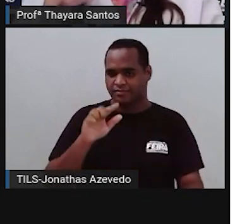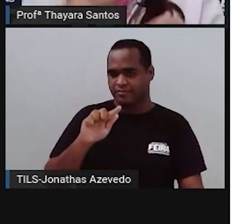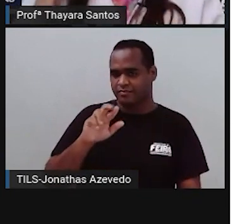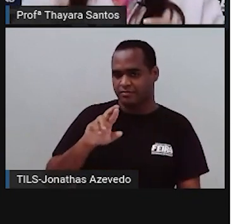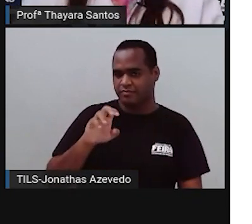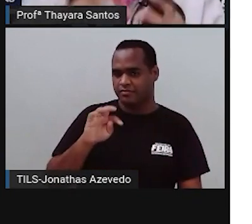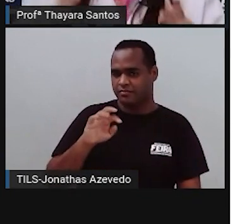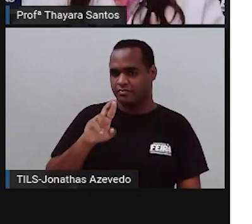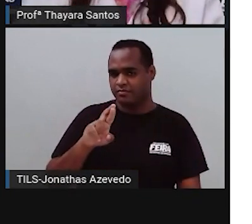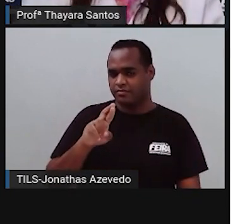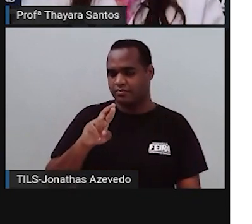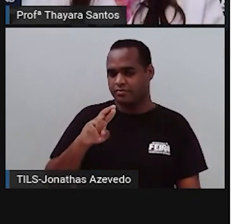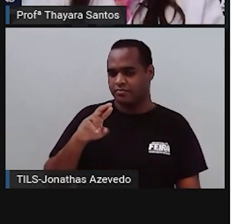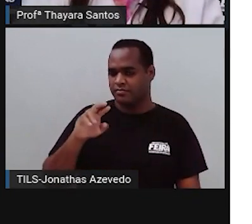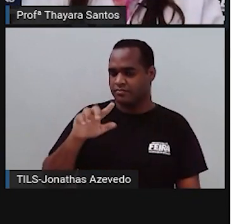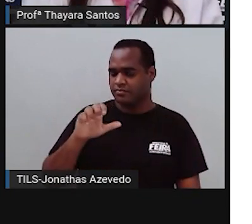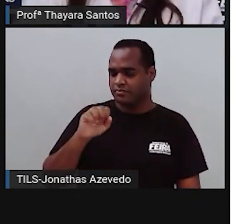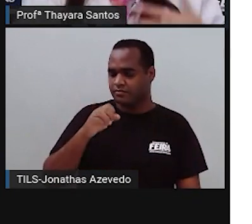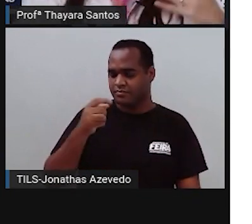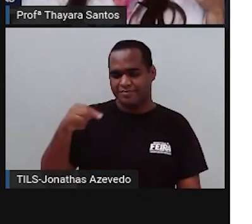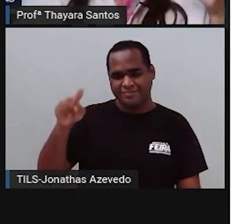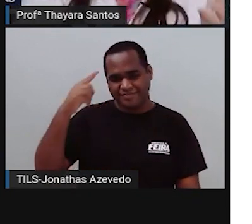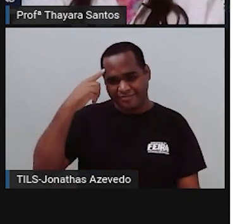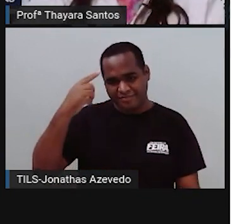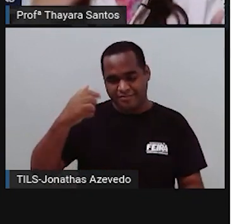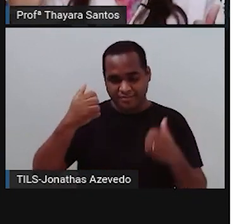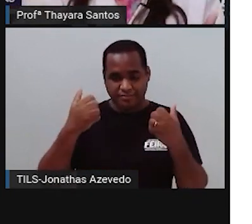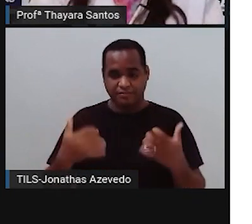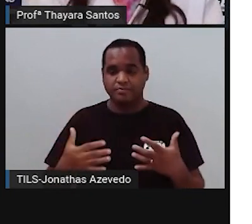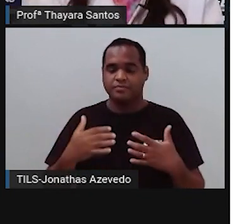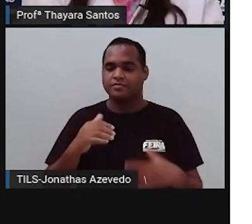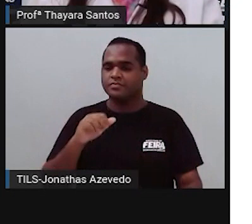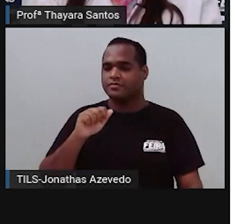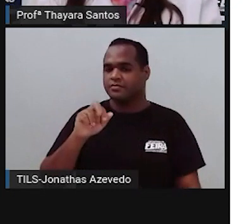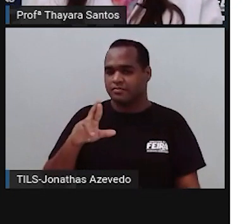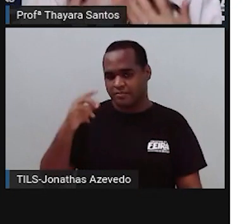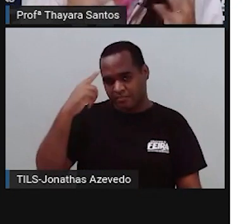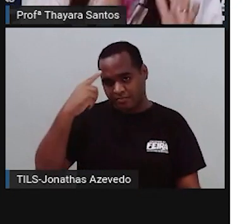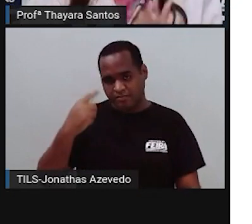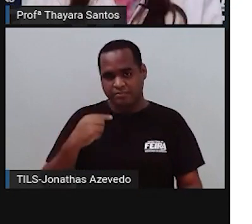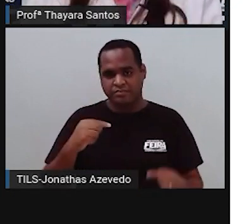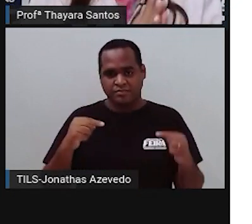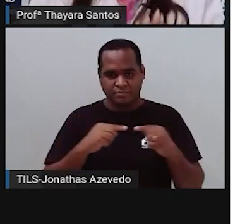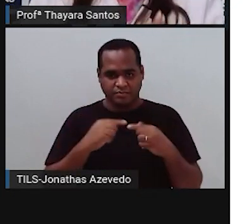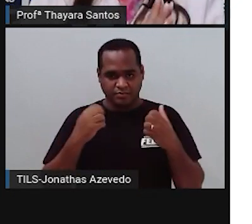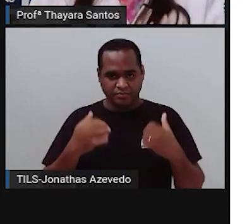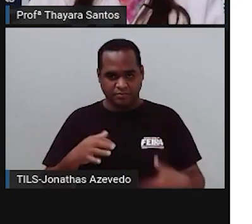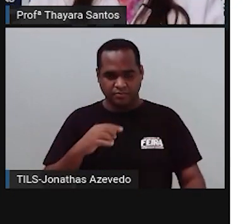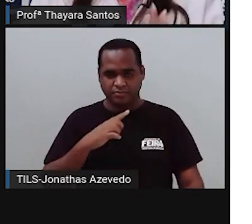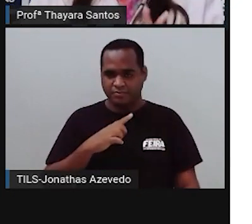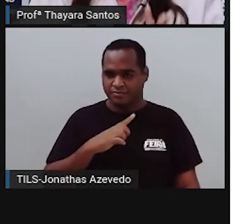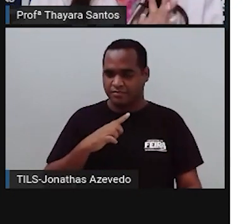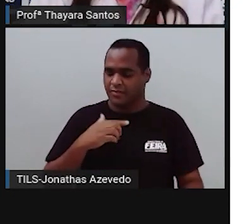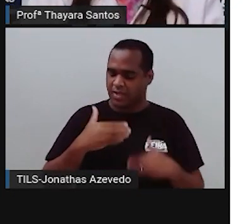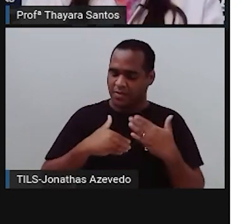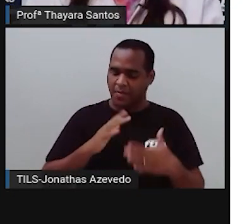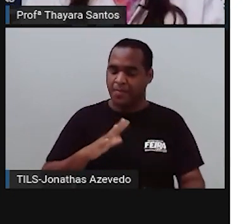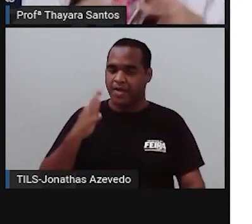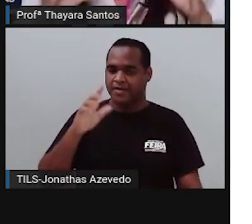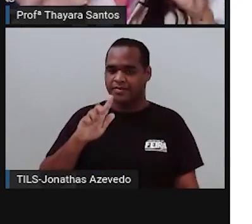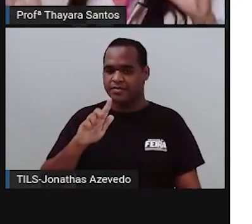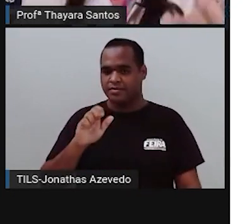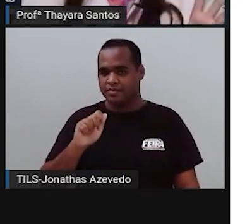Esse desenvolvimento dos 3 folhetos germinativos e do arquêntero, que é o intestino primitivo, acontece nessa etapa de